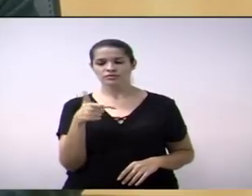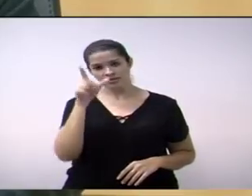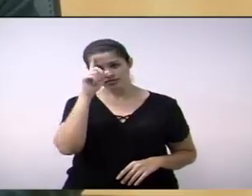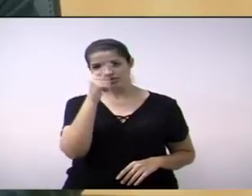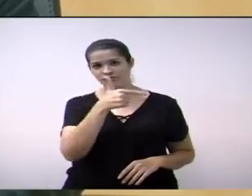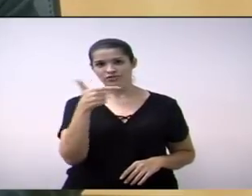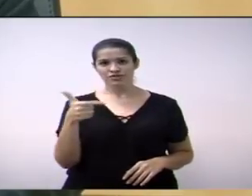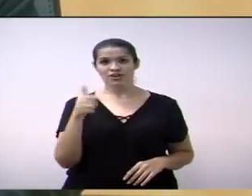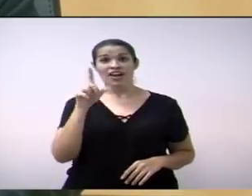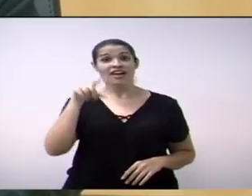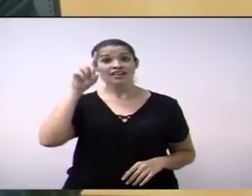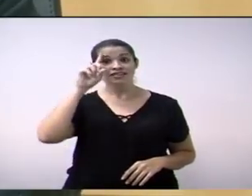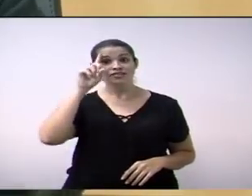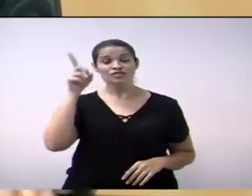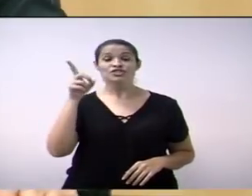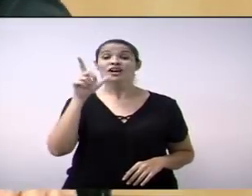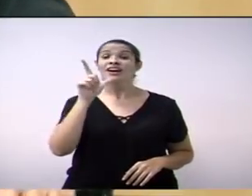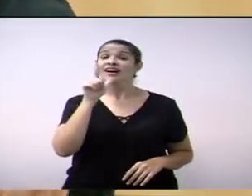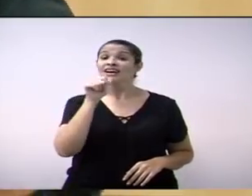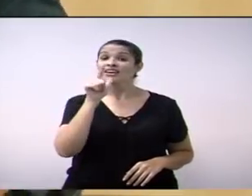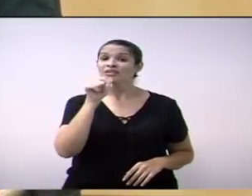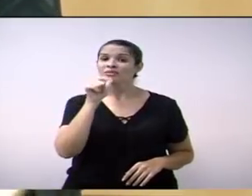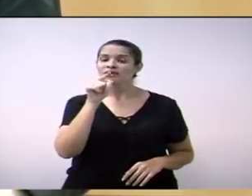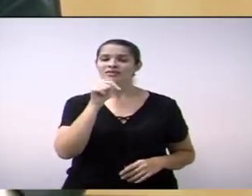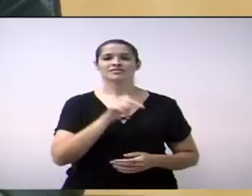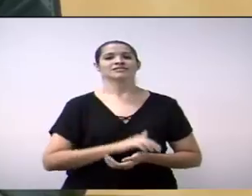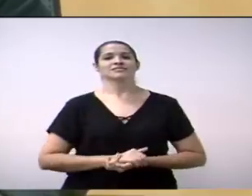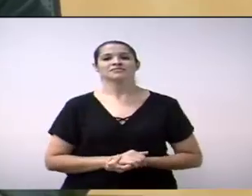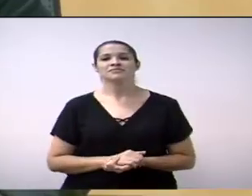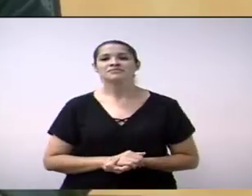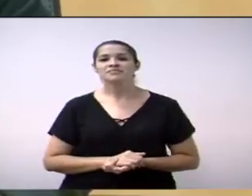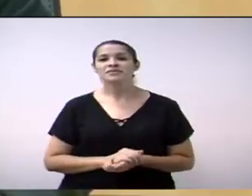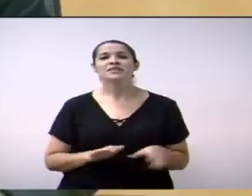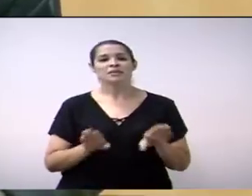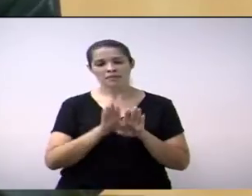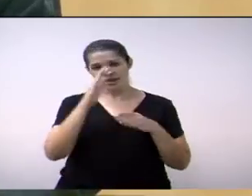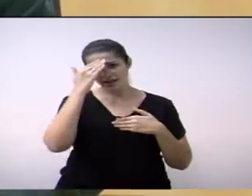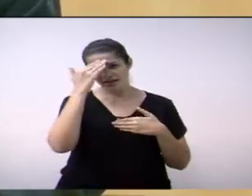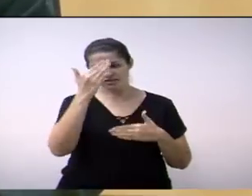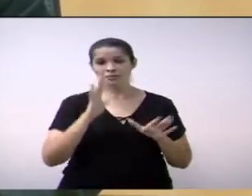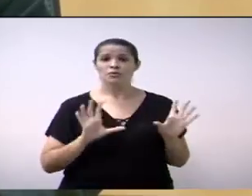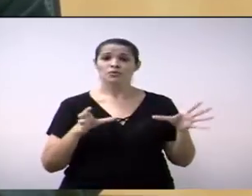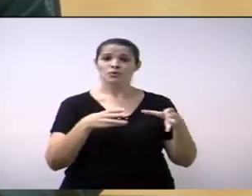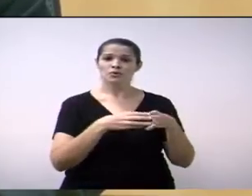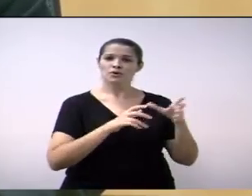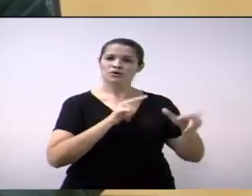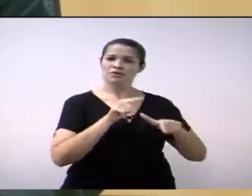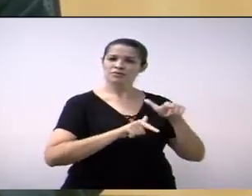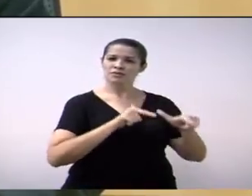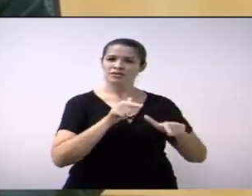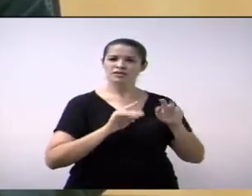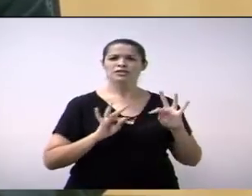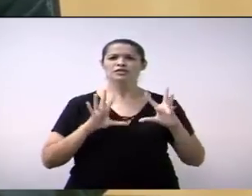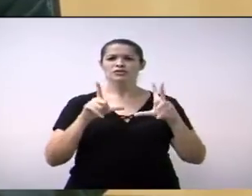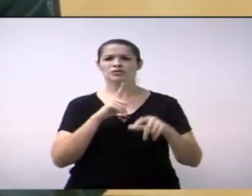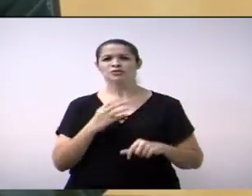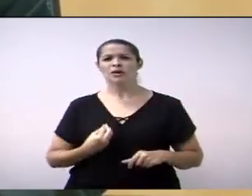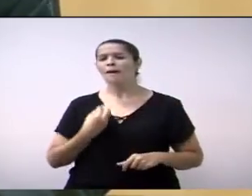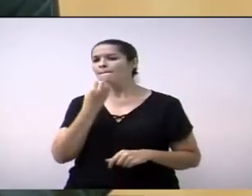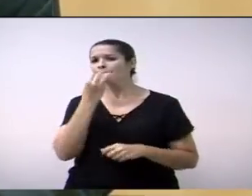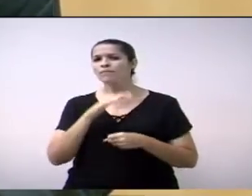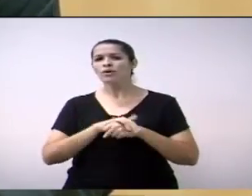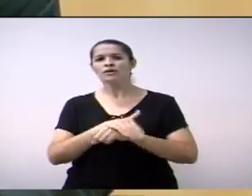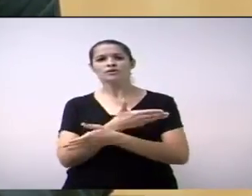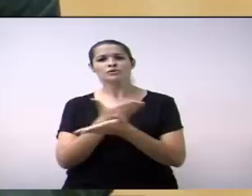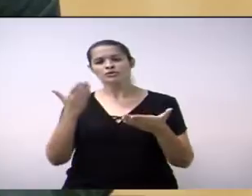o Dia das Águas, e agradecer minha equipe de trabalho e a todos que estão presentes. Uma boa